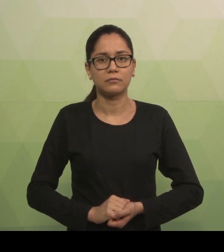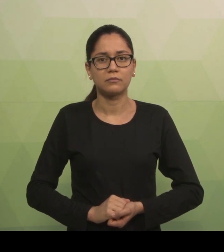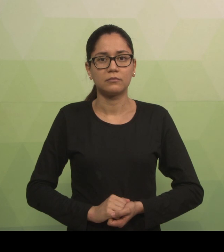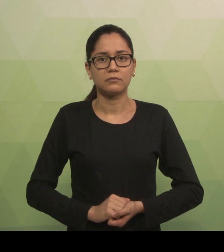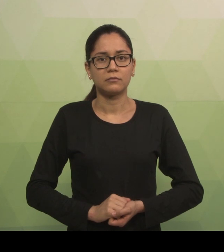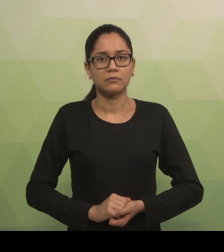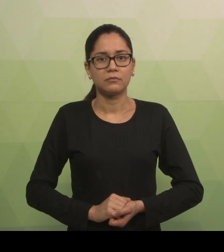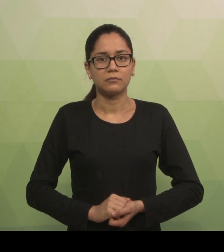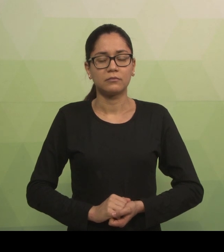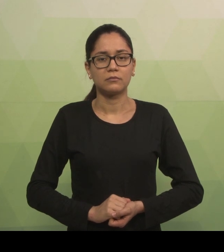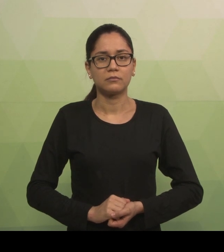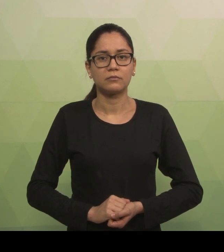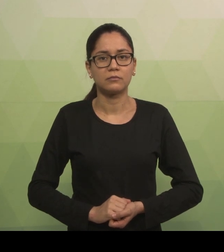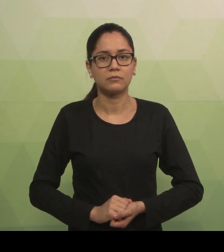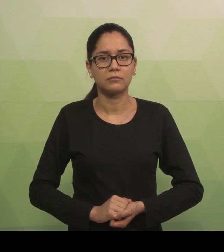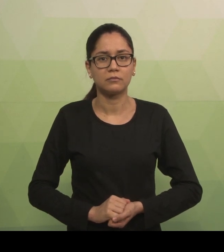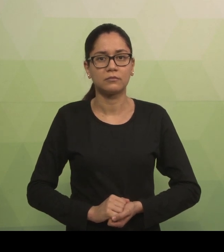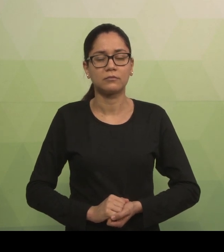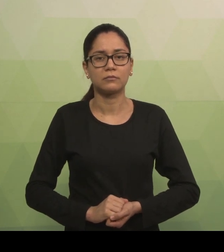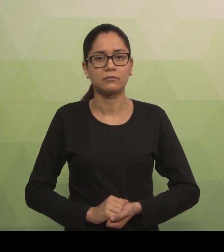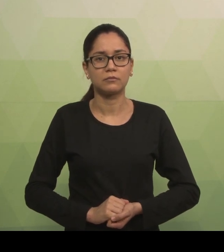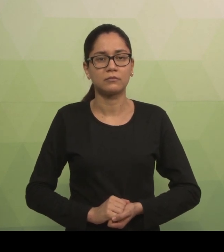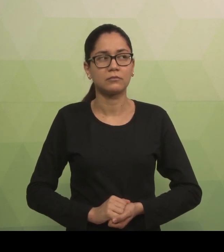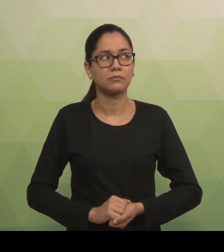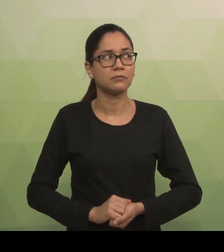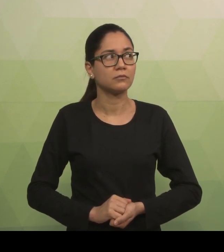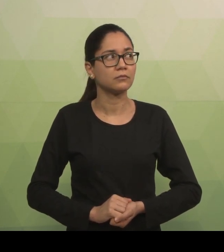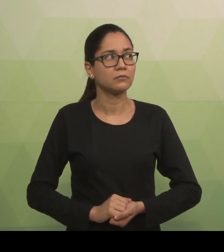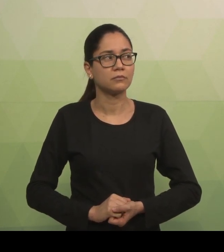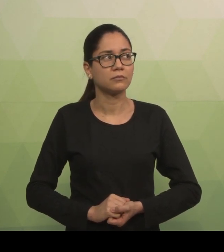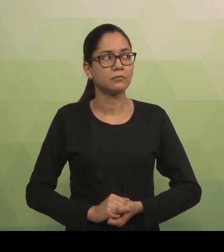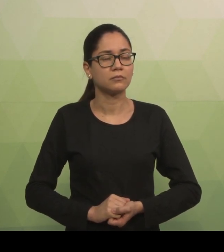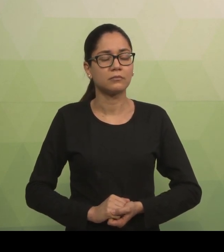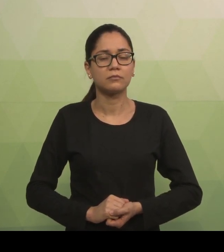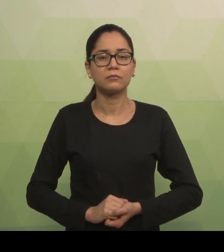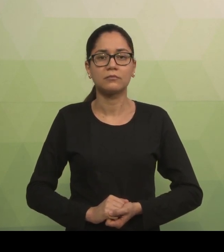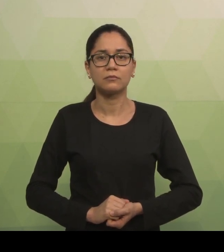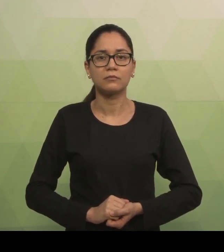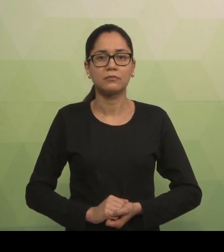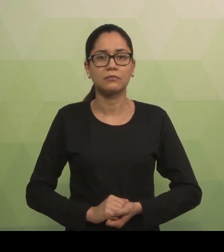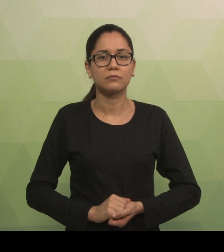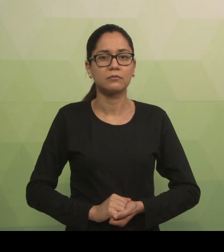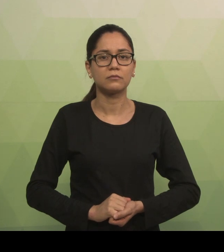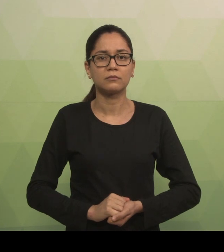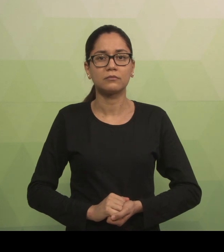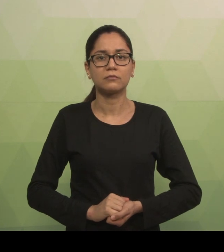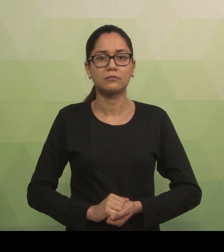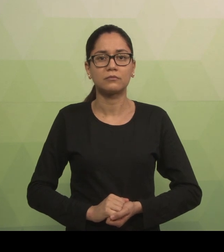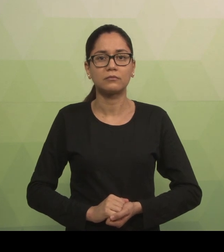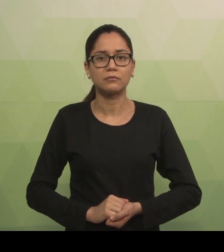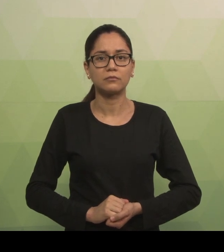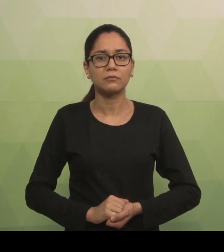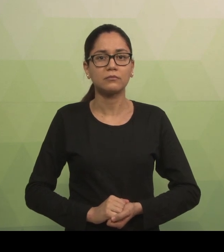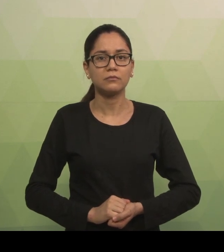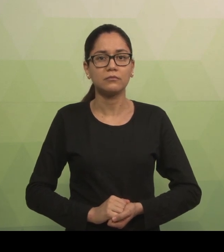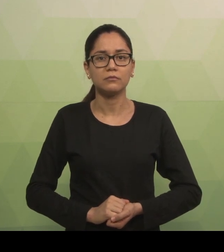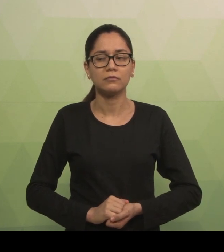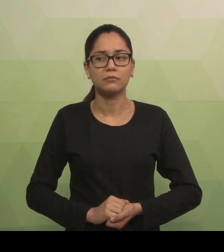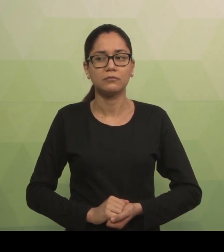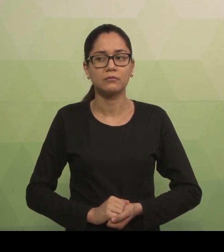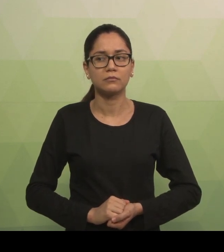Usabilidade é um termo usado para definir a facilidade com que as pessoas podem empregar uma ferramenta ou objeto a fim de realizar uma